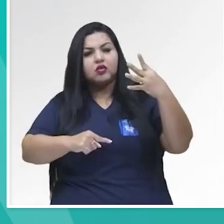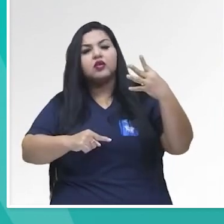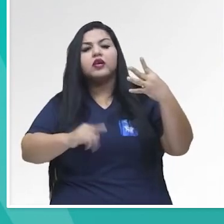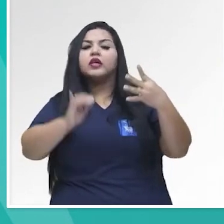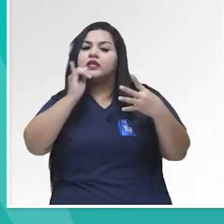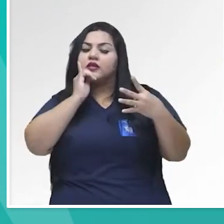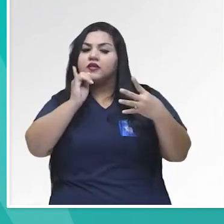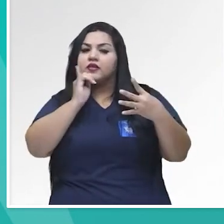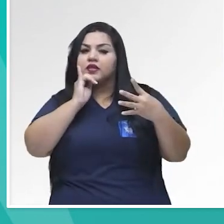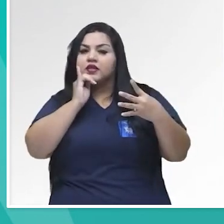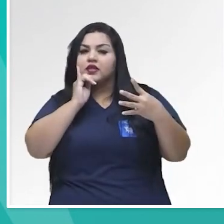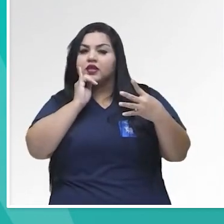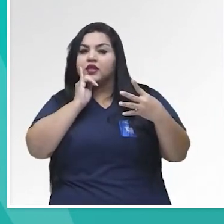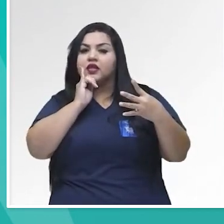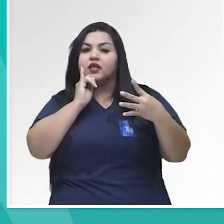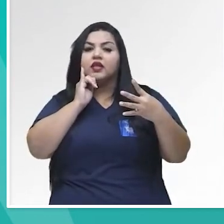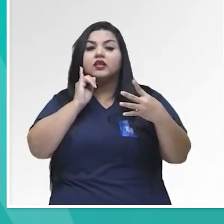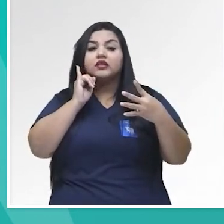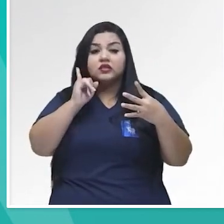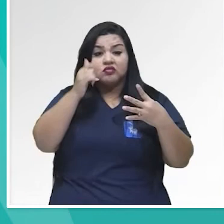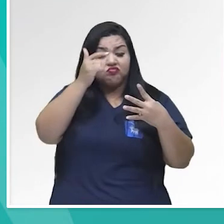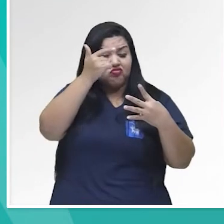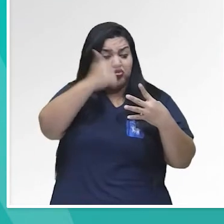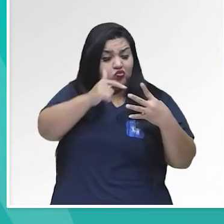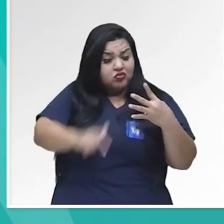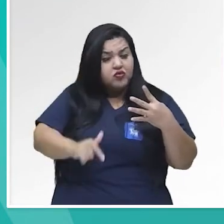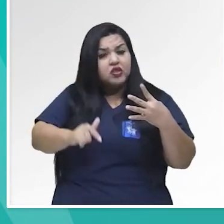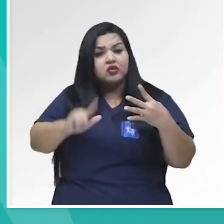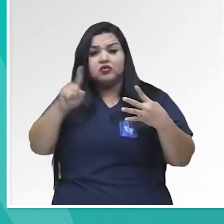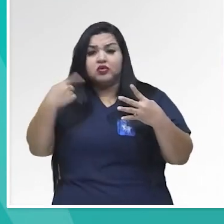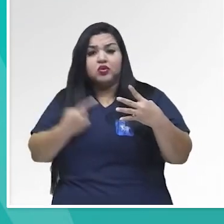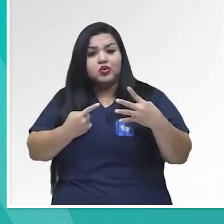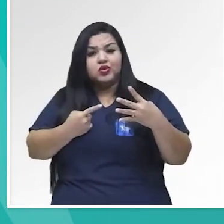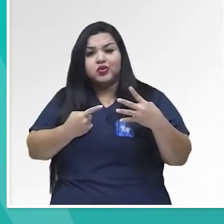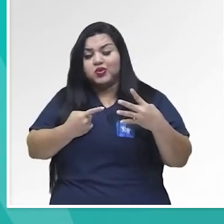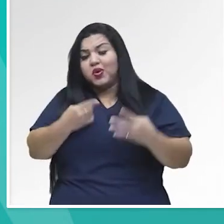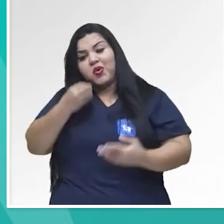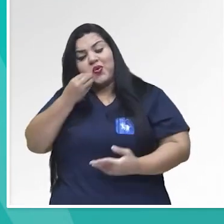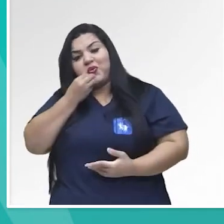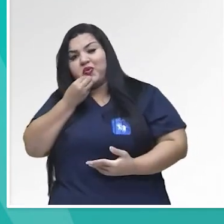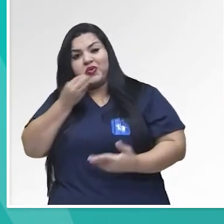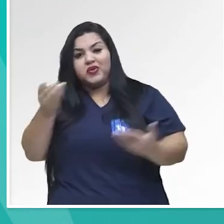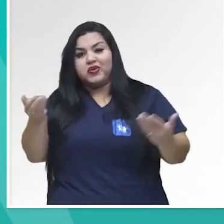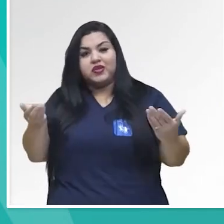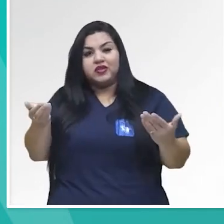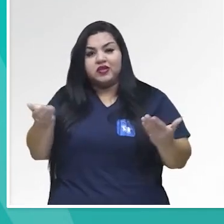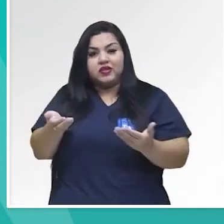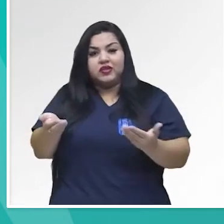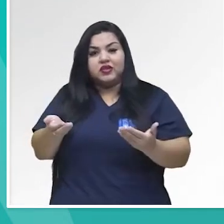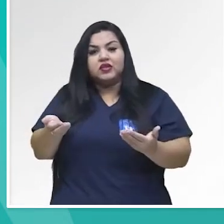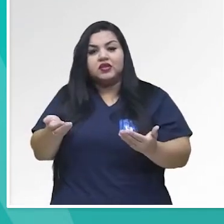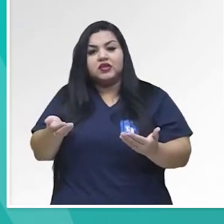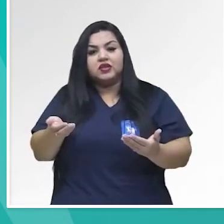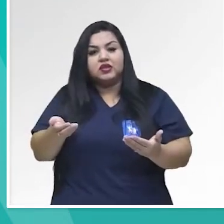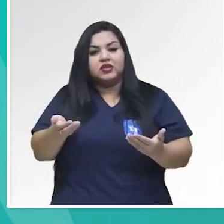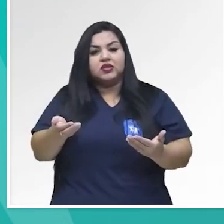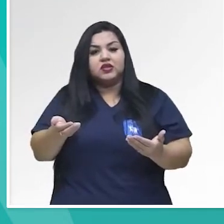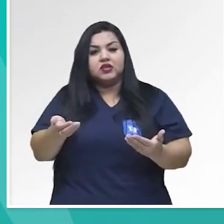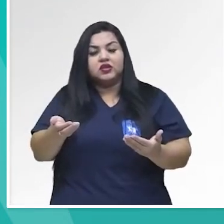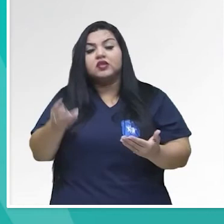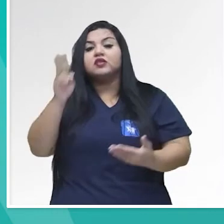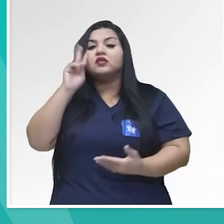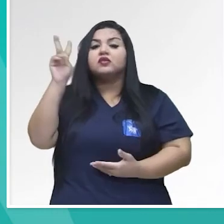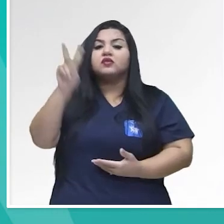de paradigma, que se não houvesse, talvez nós não teríamos oportunidade de